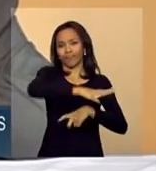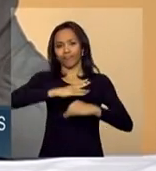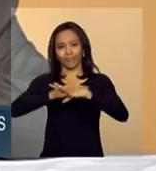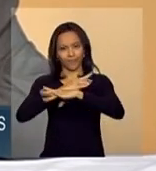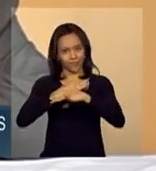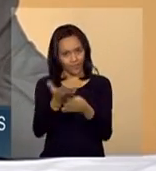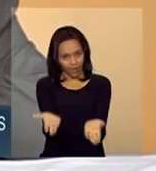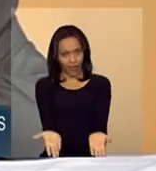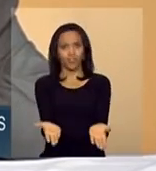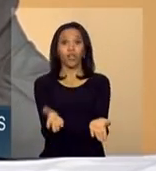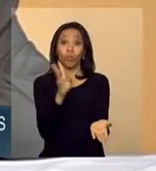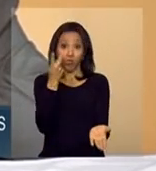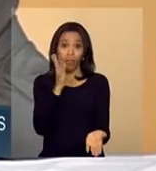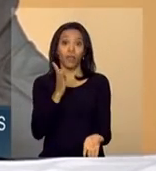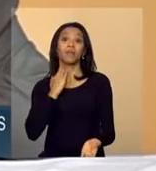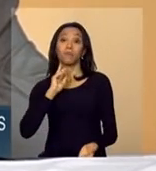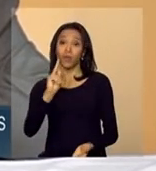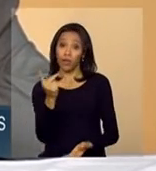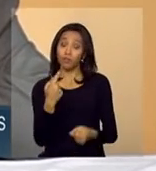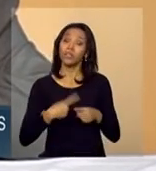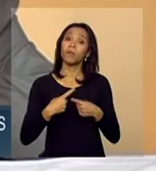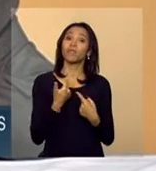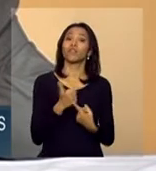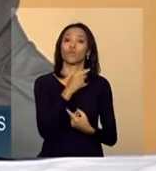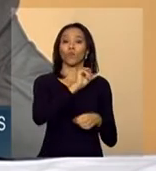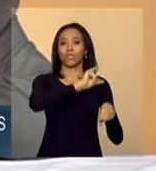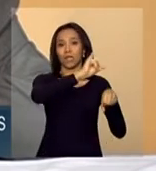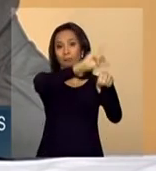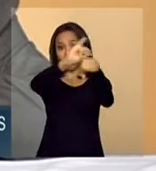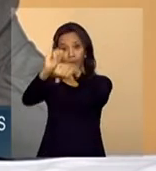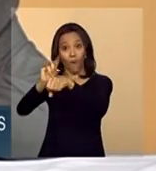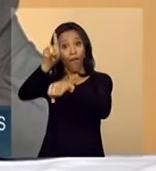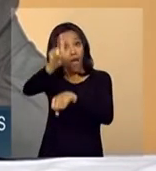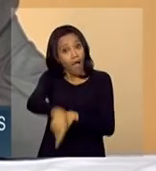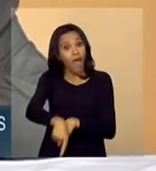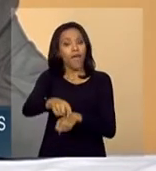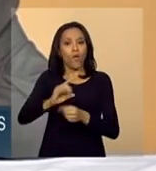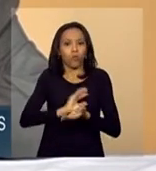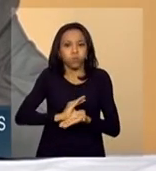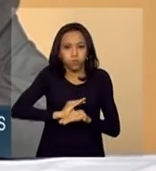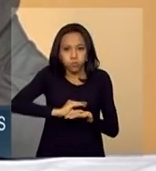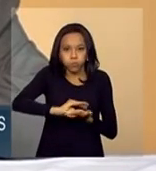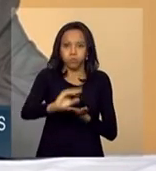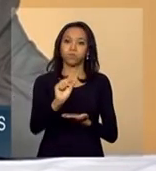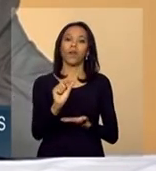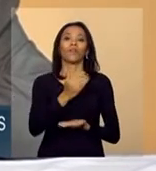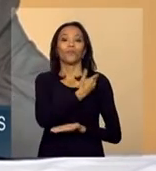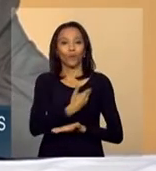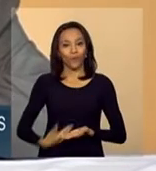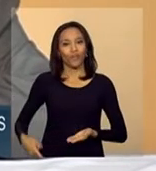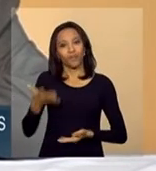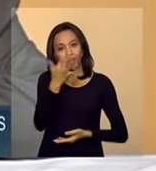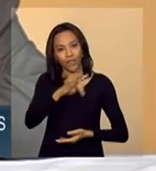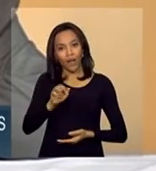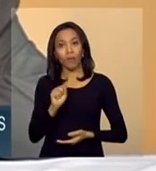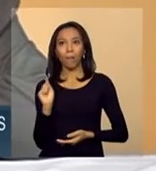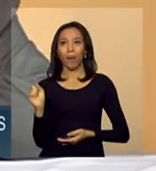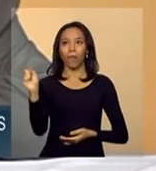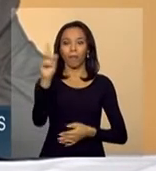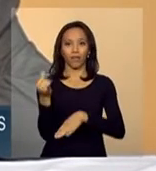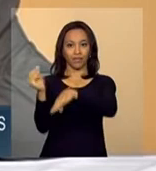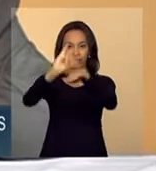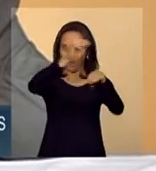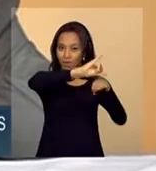coisa, como eu falei, em Belo Horizonte e nas demais capitais, que é um investimento que o governo federal está fazendo em redes metropolitanas, então,